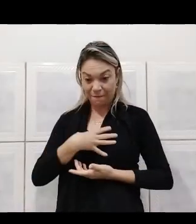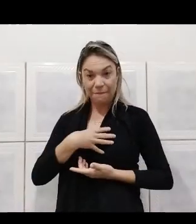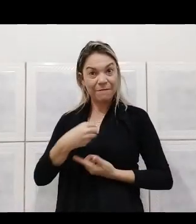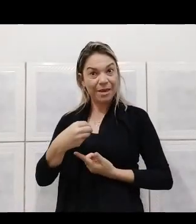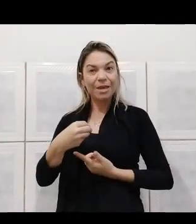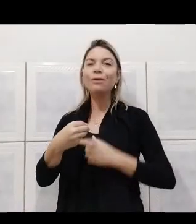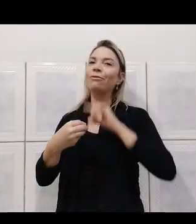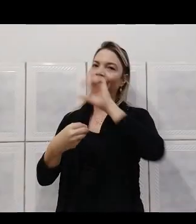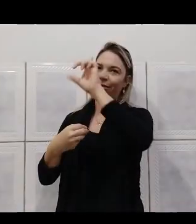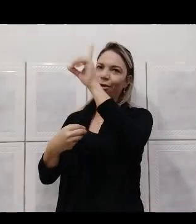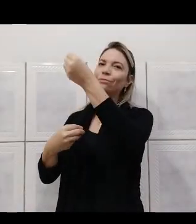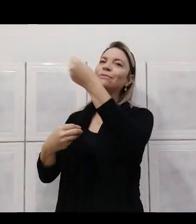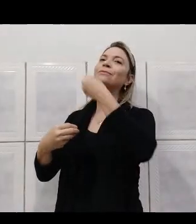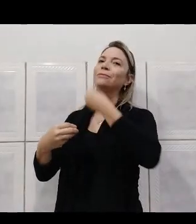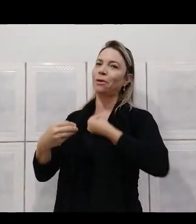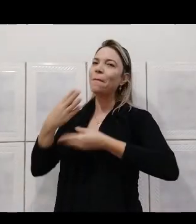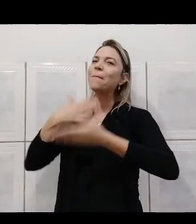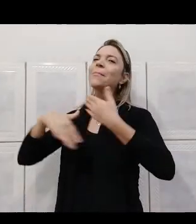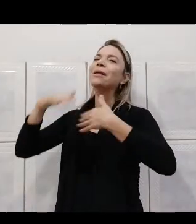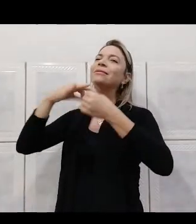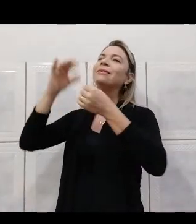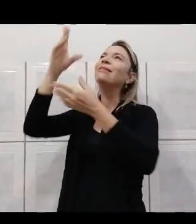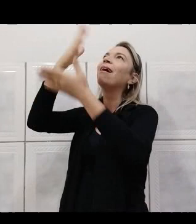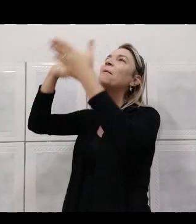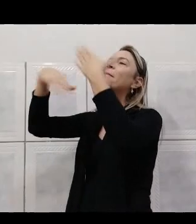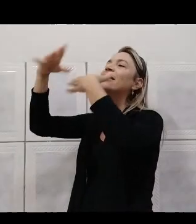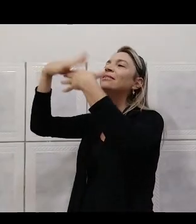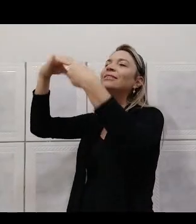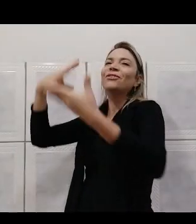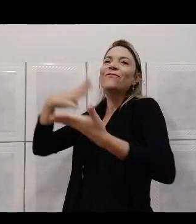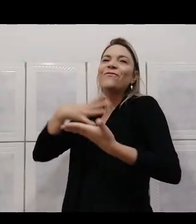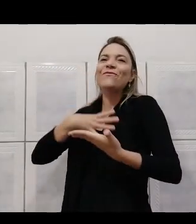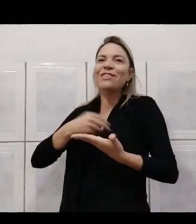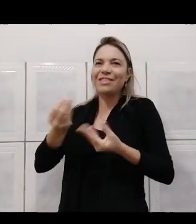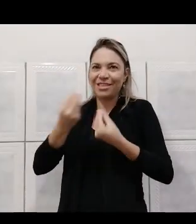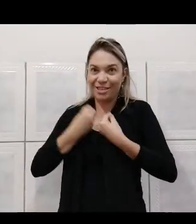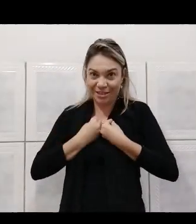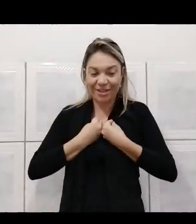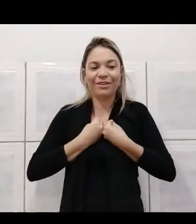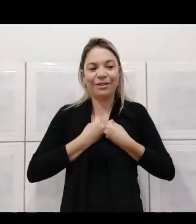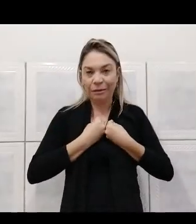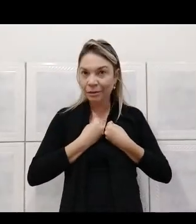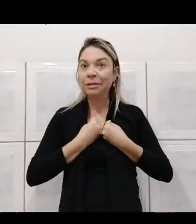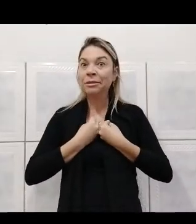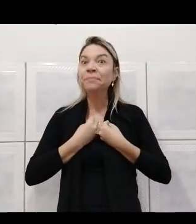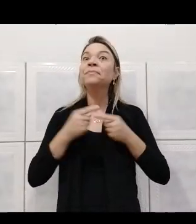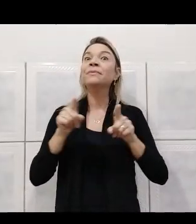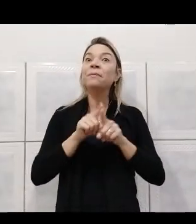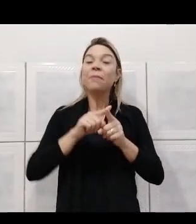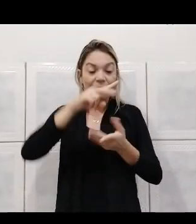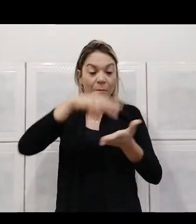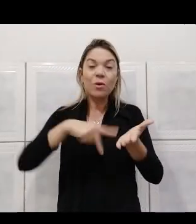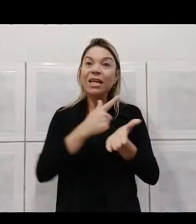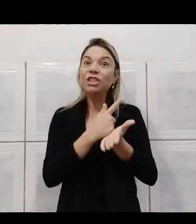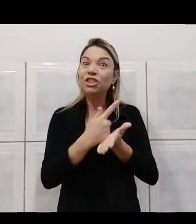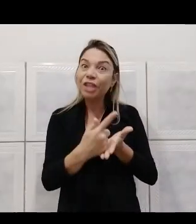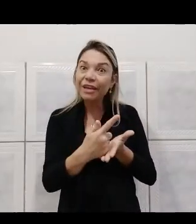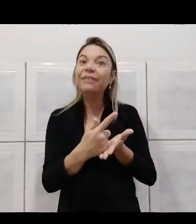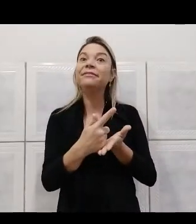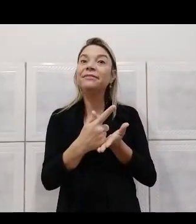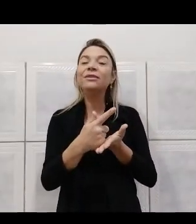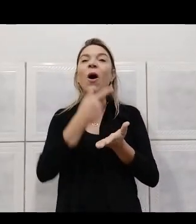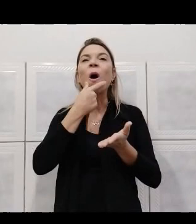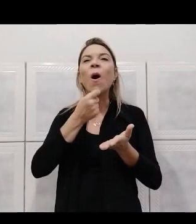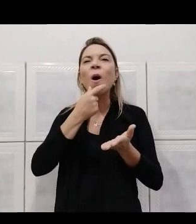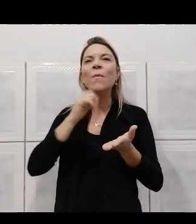são verdadeiramente bênção. Veja outras declarações aqui mesmo no livro do Gênesis. A declaração de Jacó,